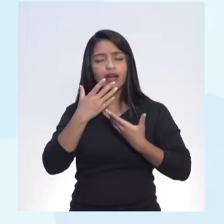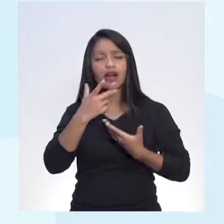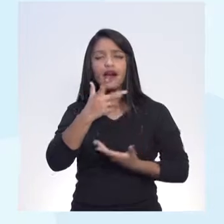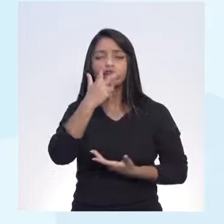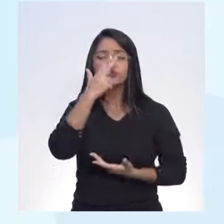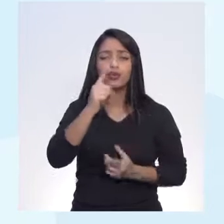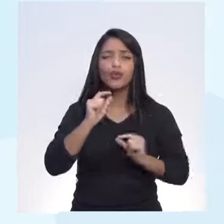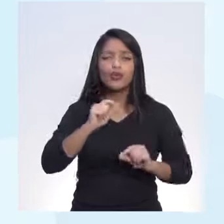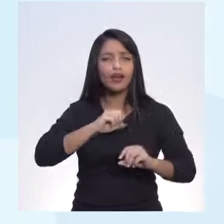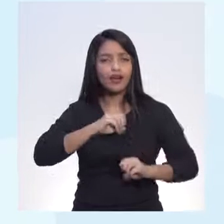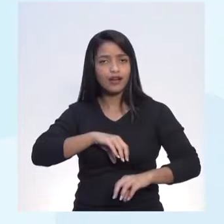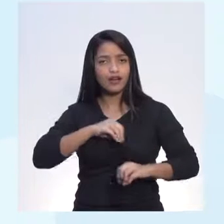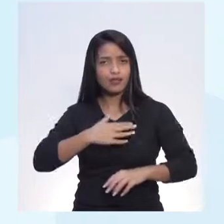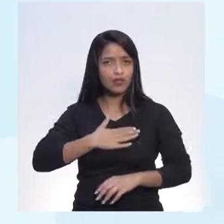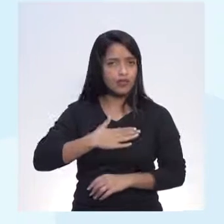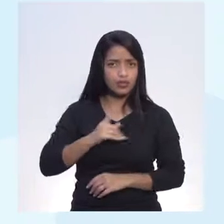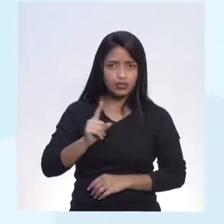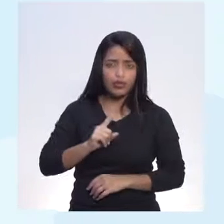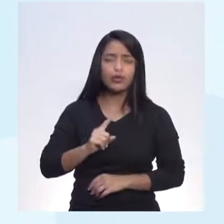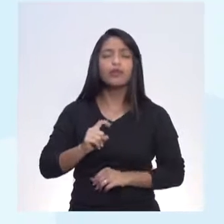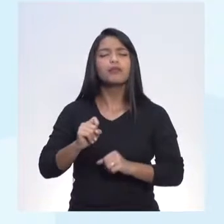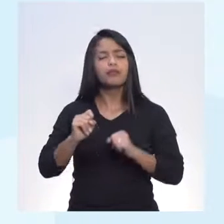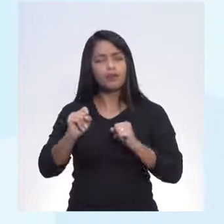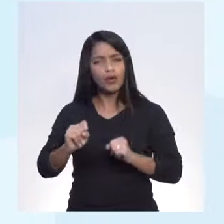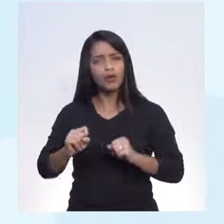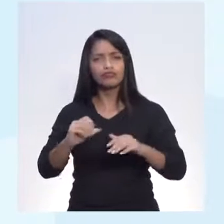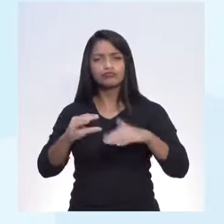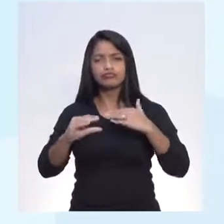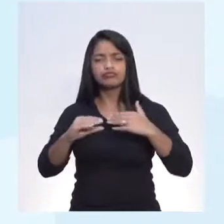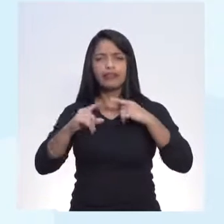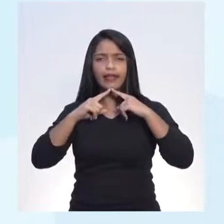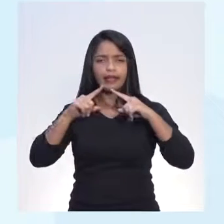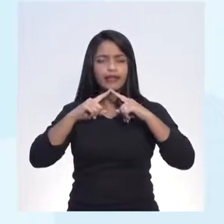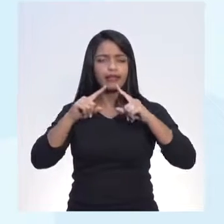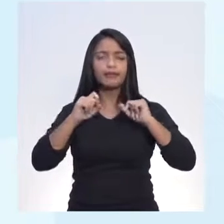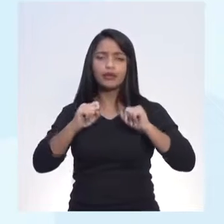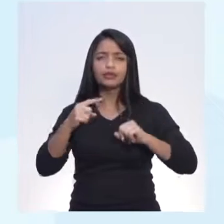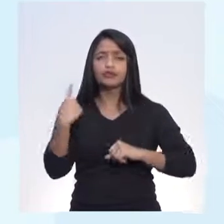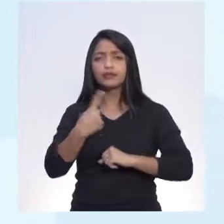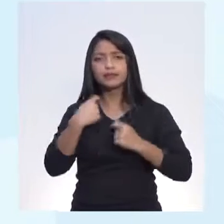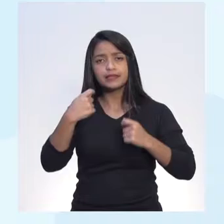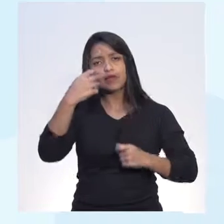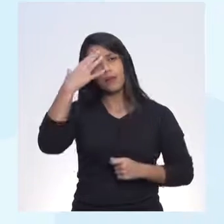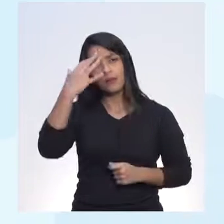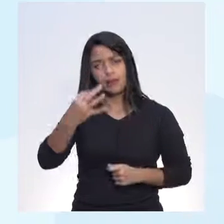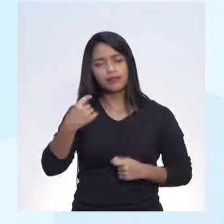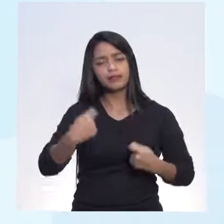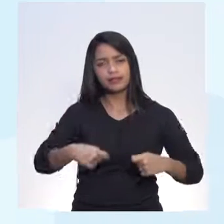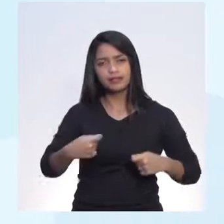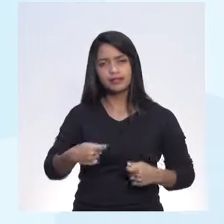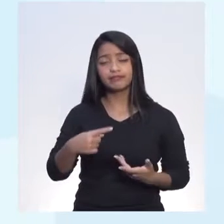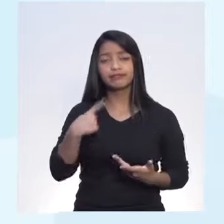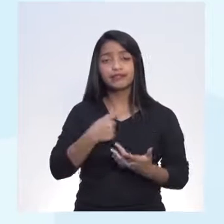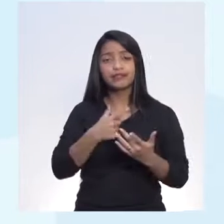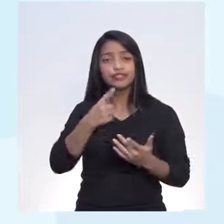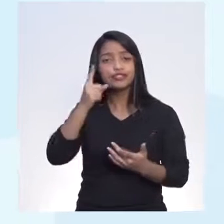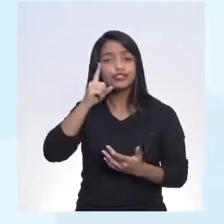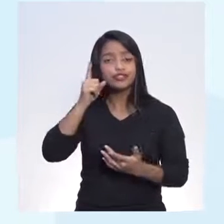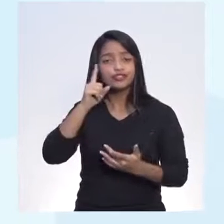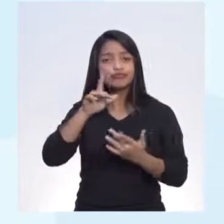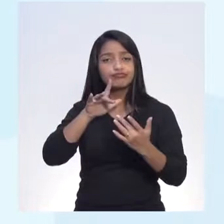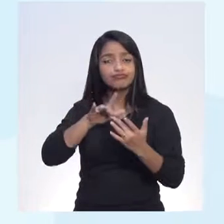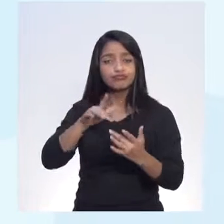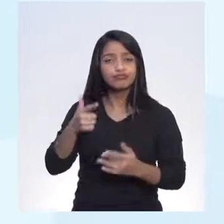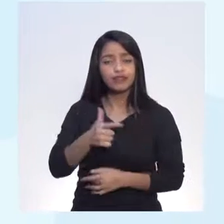aula. Se não gostou da aula, pode colocar, né? Críticas a gente tem que entender. E como a gente não tem esse contato diário,